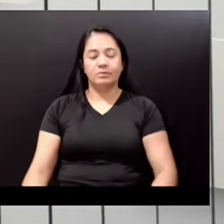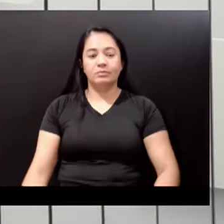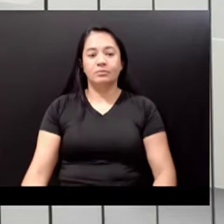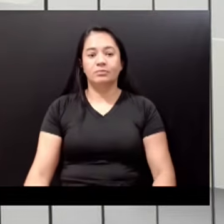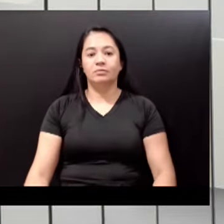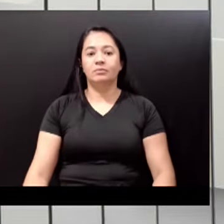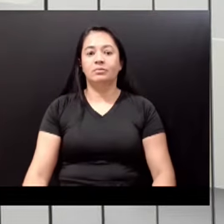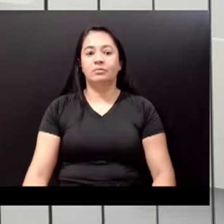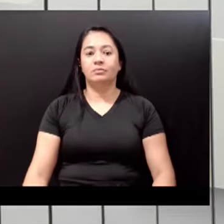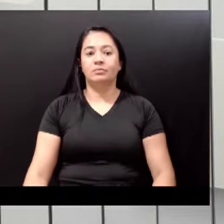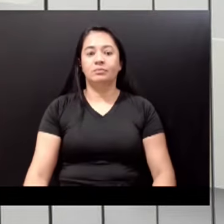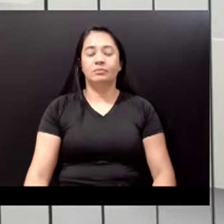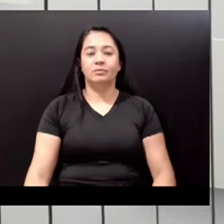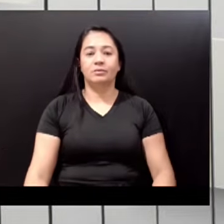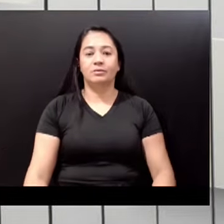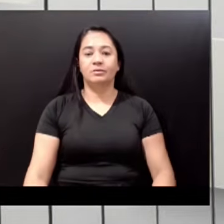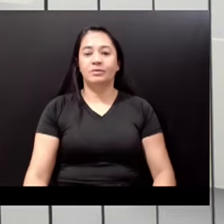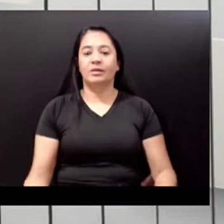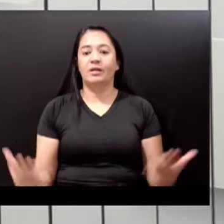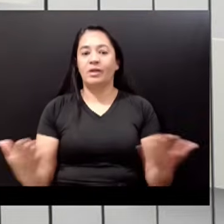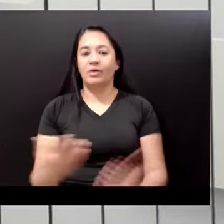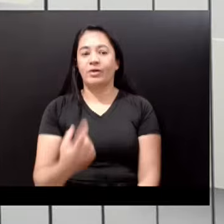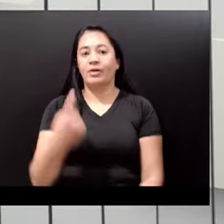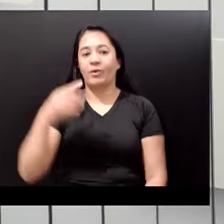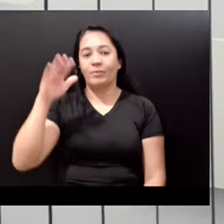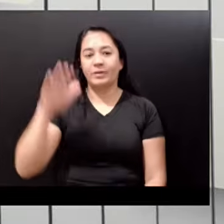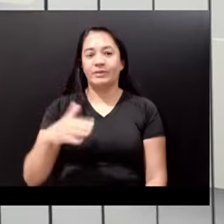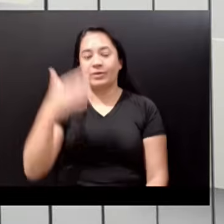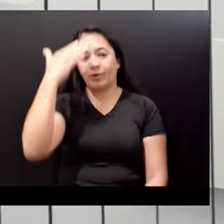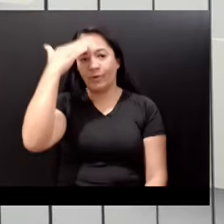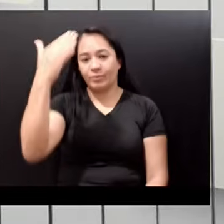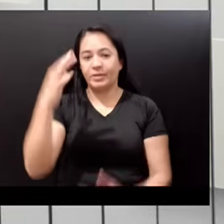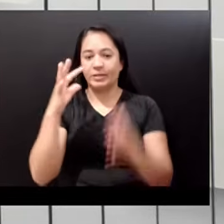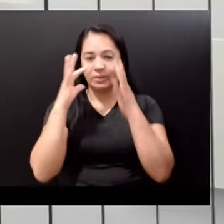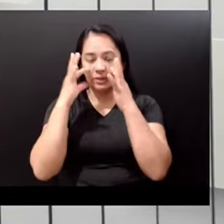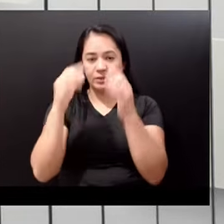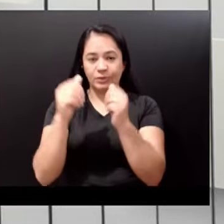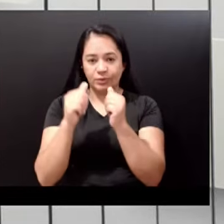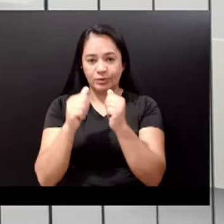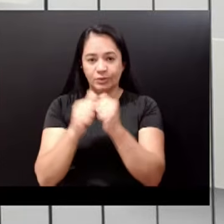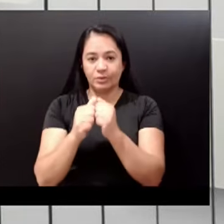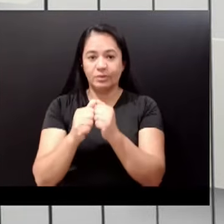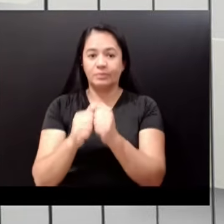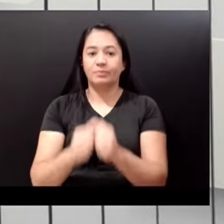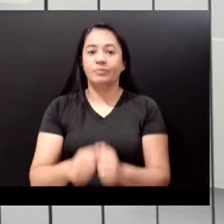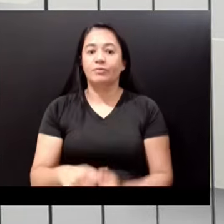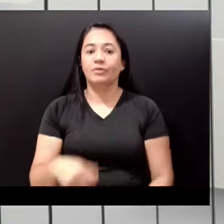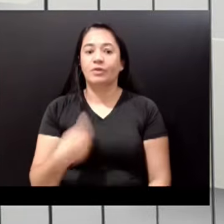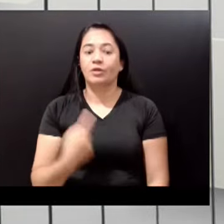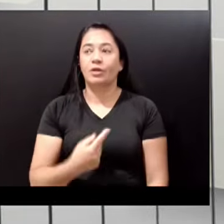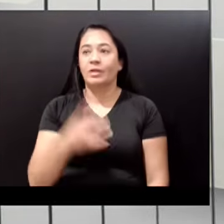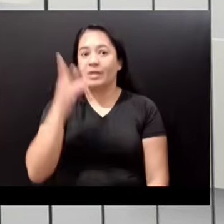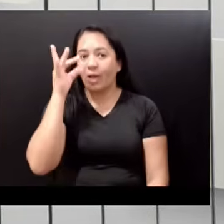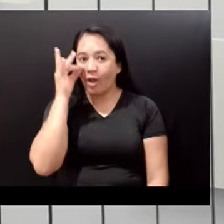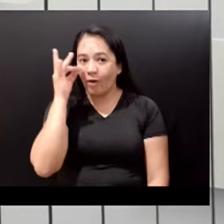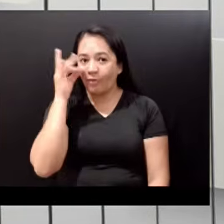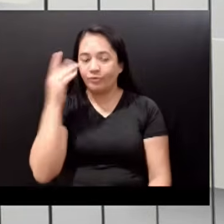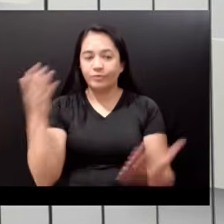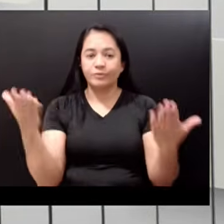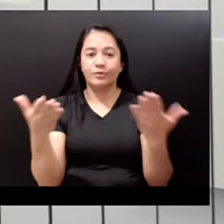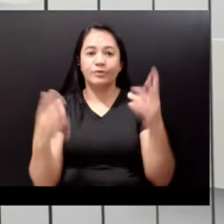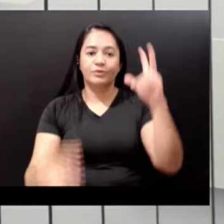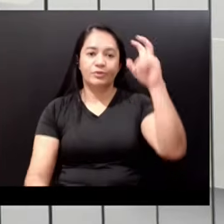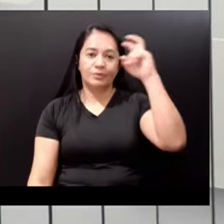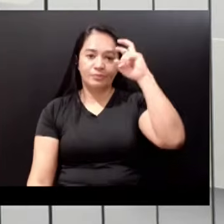1h mais 14 minutos. Muito obrigado pela sua companhia, pela sua audiência. Estamos ao vivo nesta quinta-feira. E olha só,